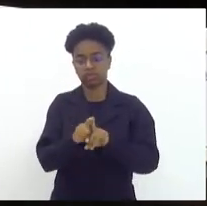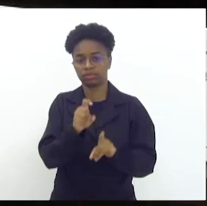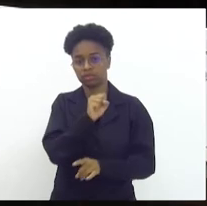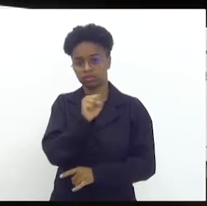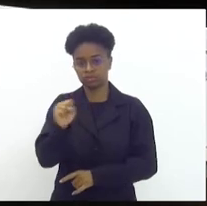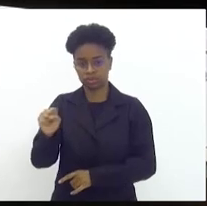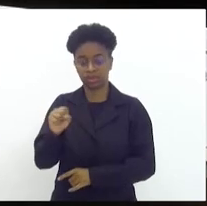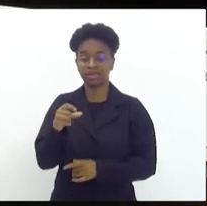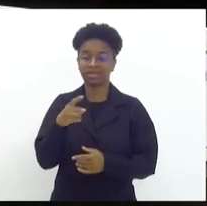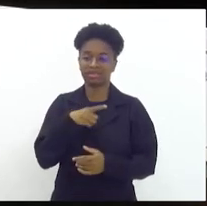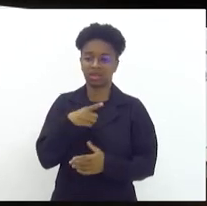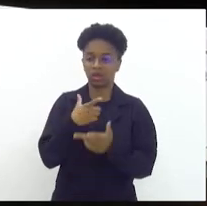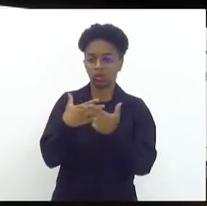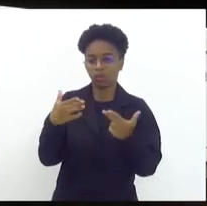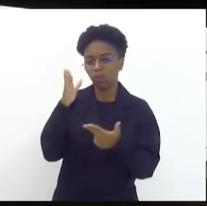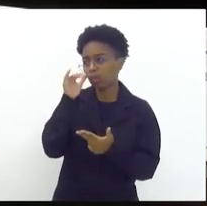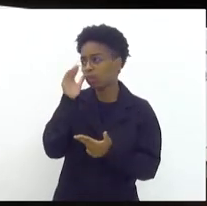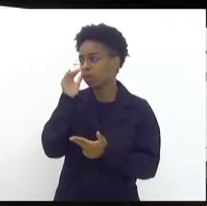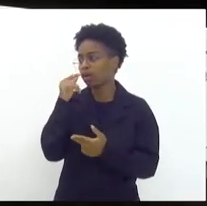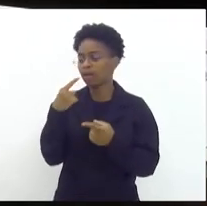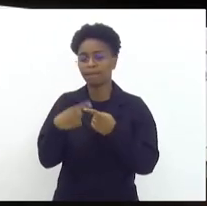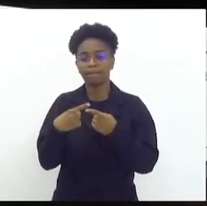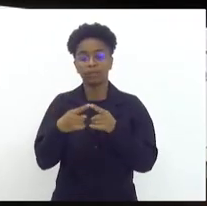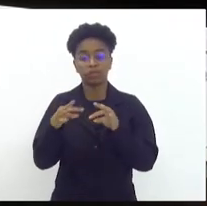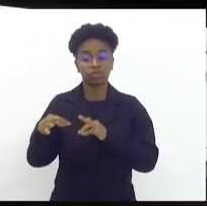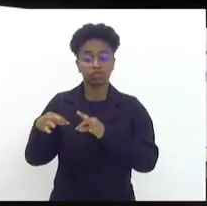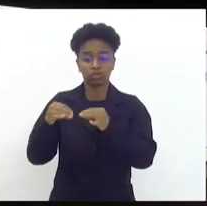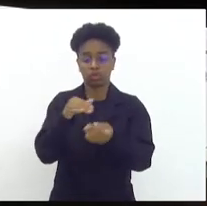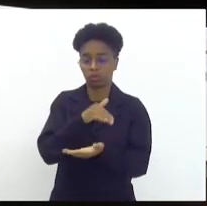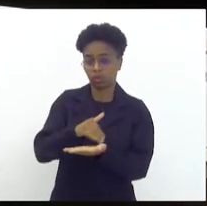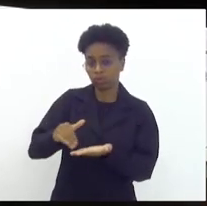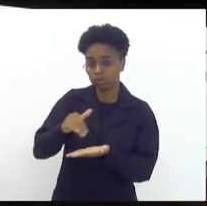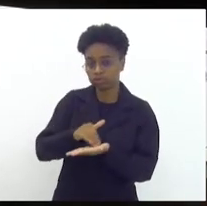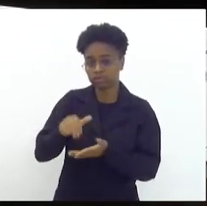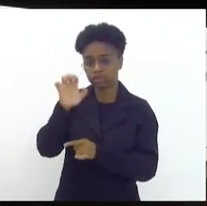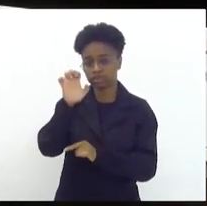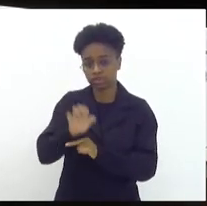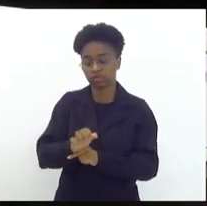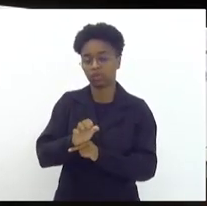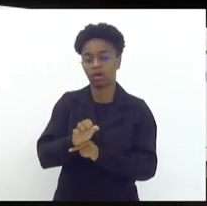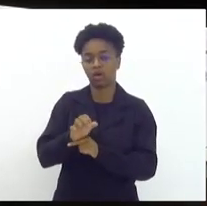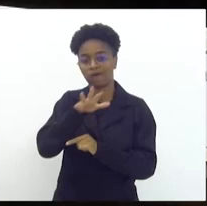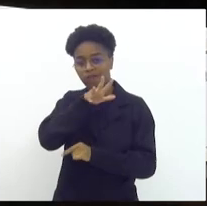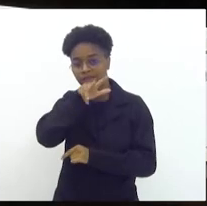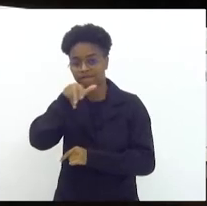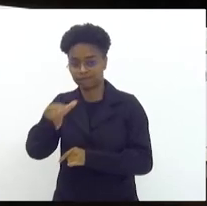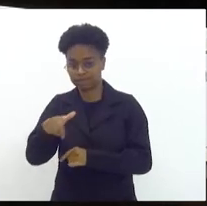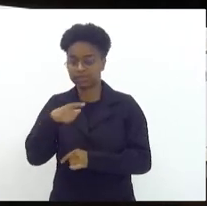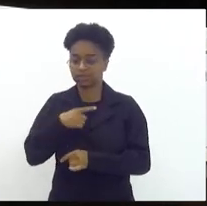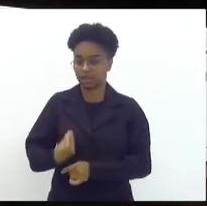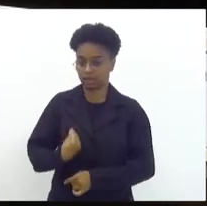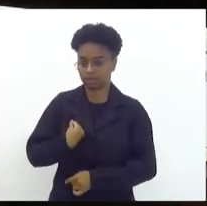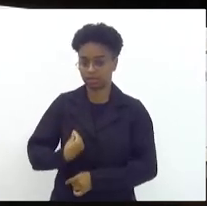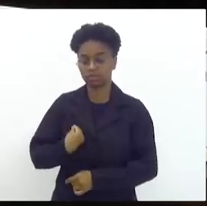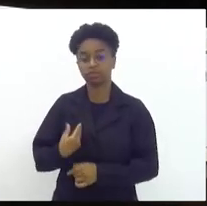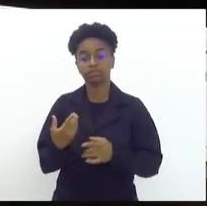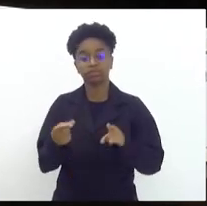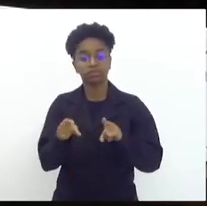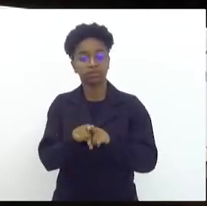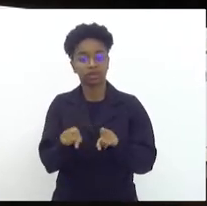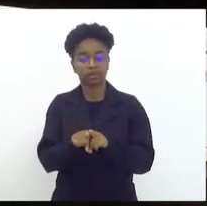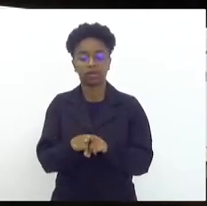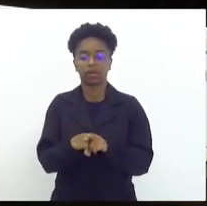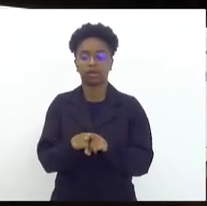uma coisa ficou é curiosa porque tava lá todos os secretários Estaduais de fazenda Andréia Correia e eles